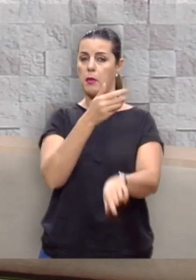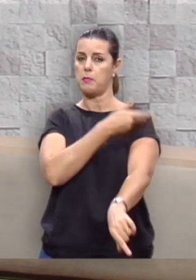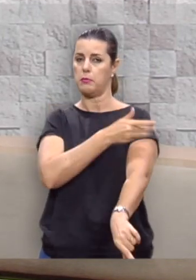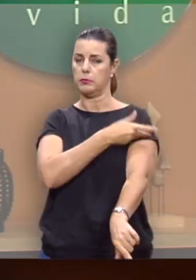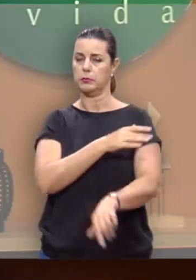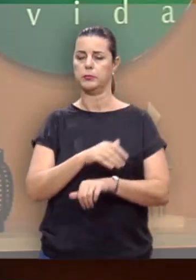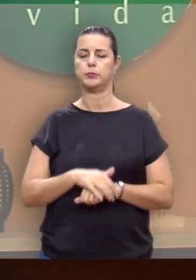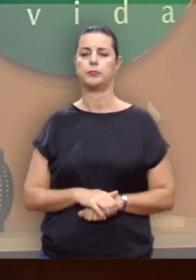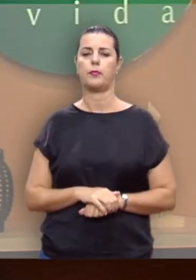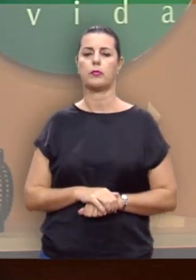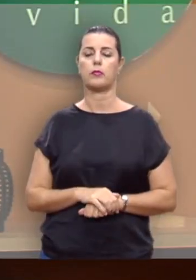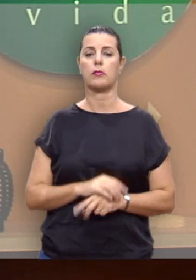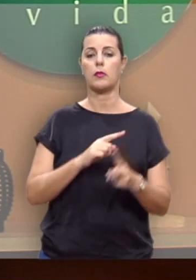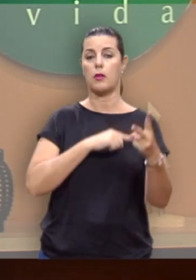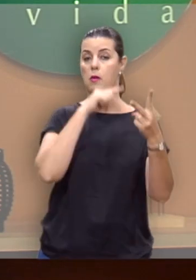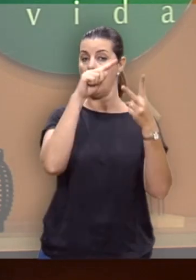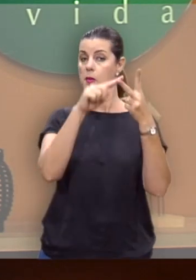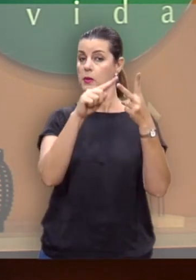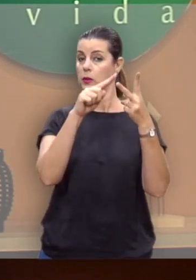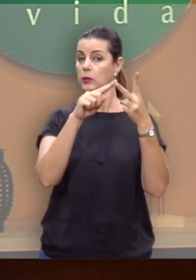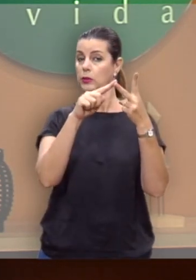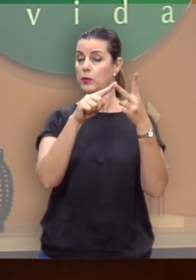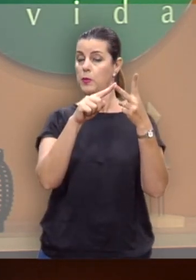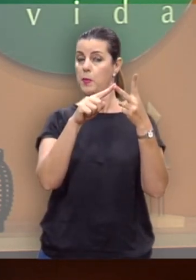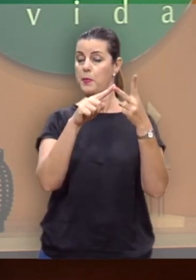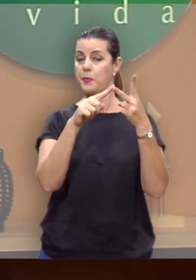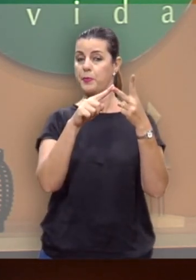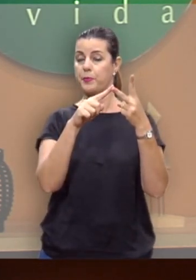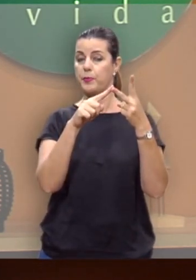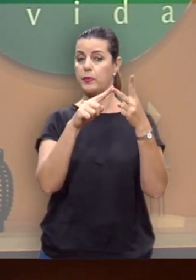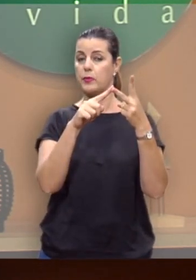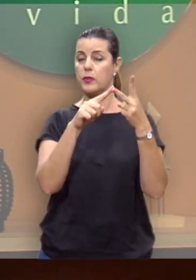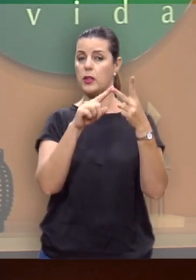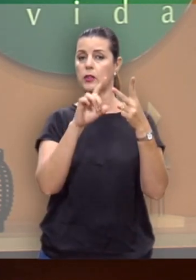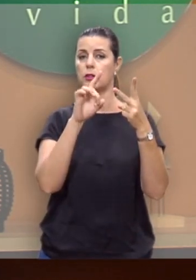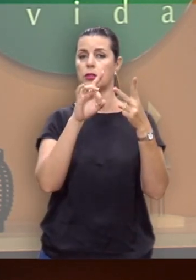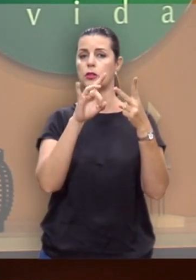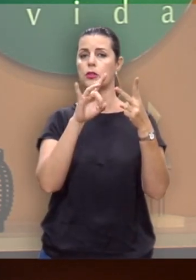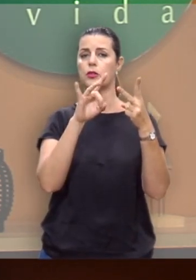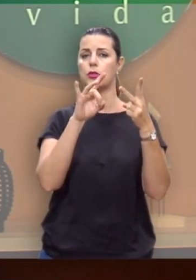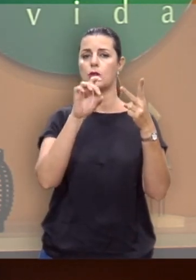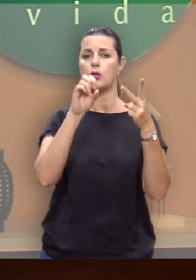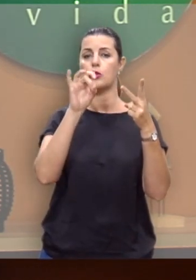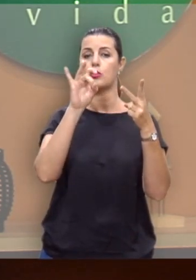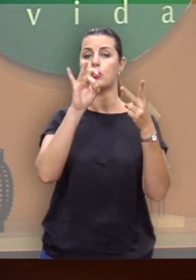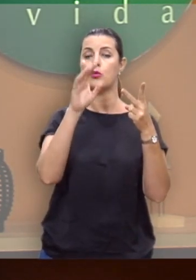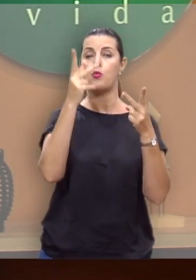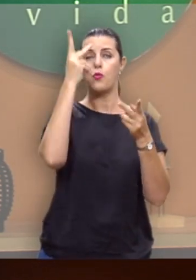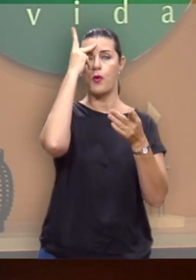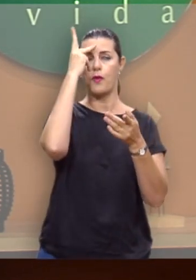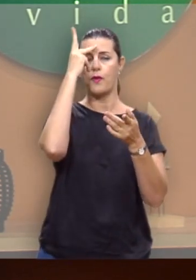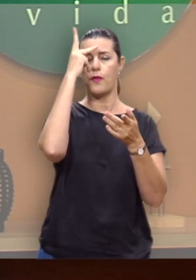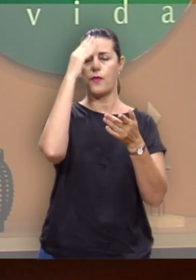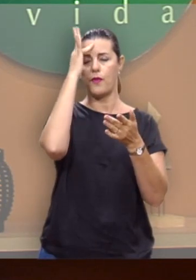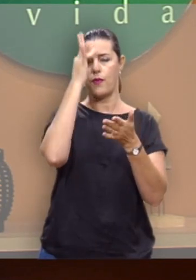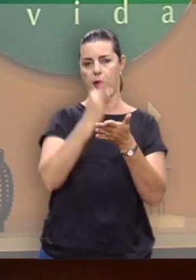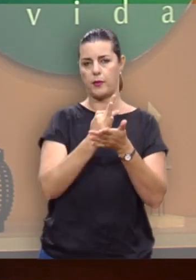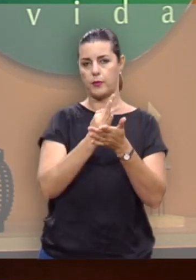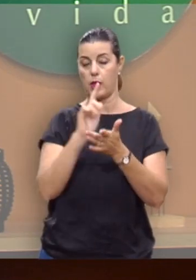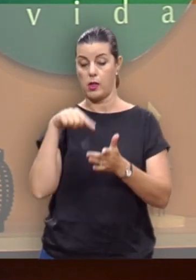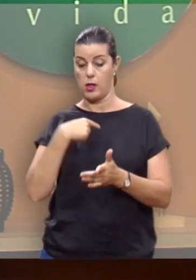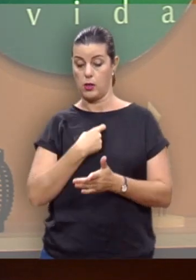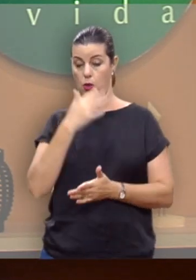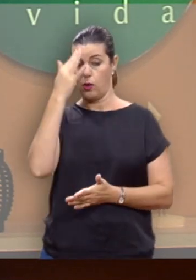praticamos. Um segundo pilar da reforma foi sola fide, ou sola fé. Ou seja, a